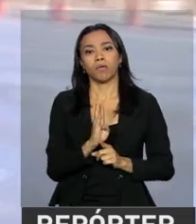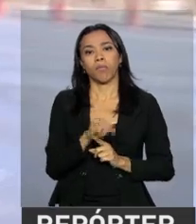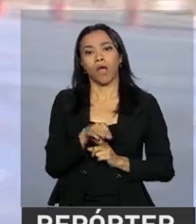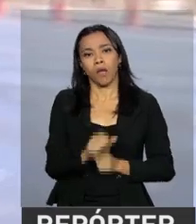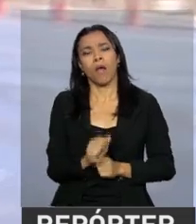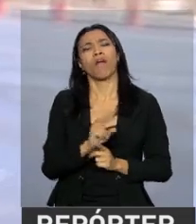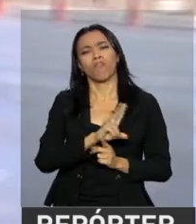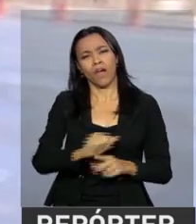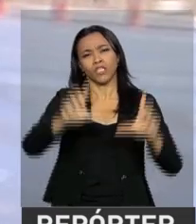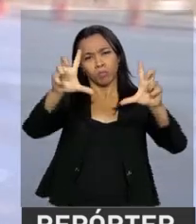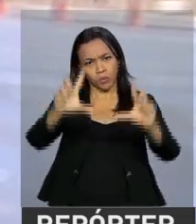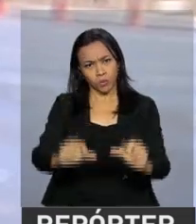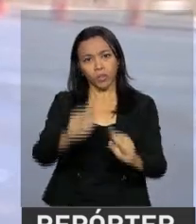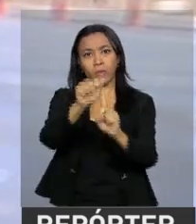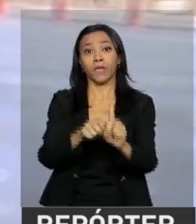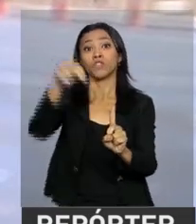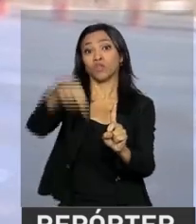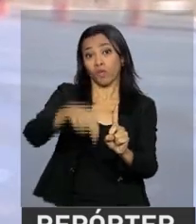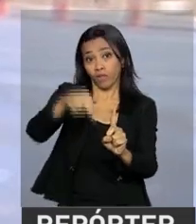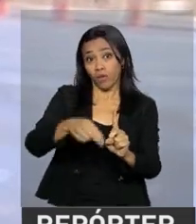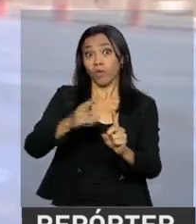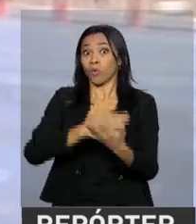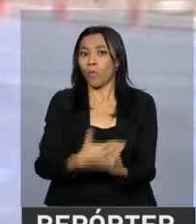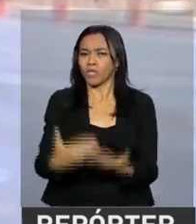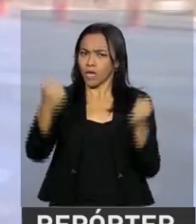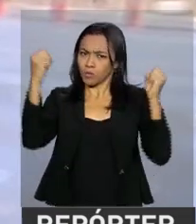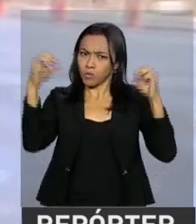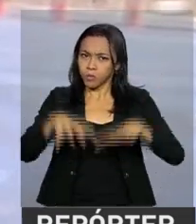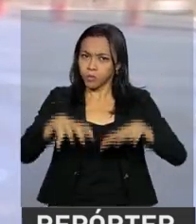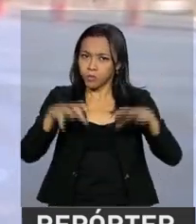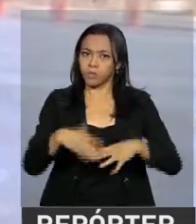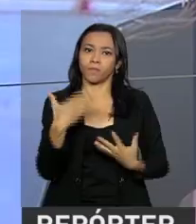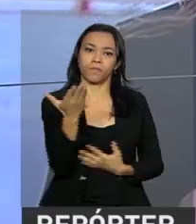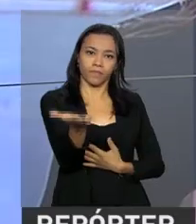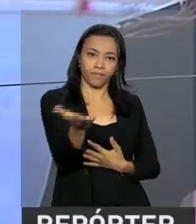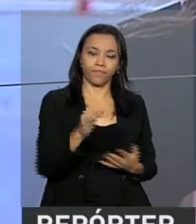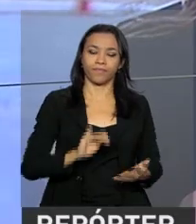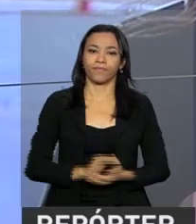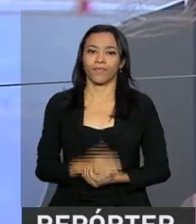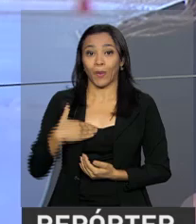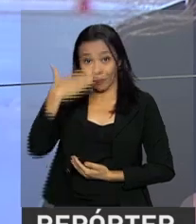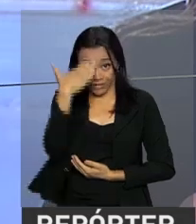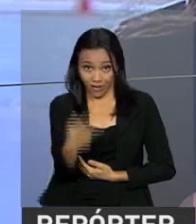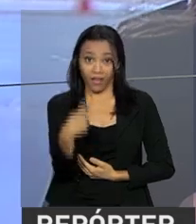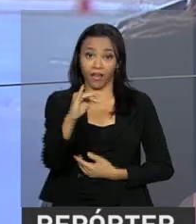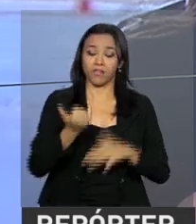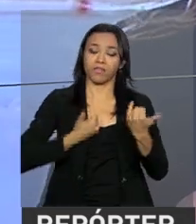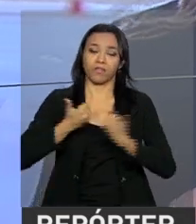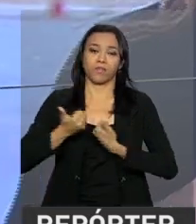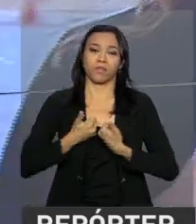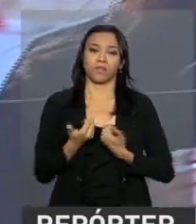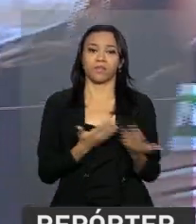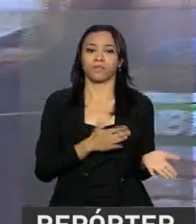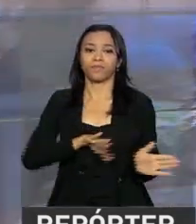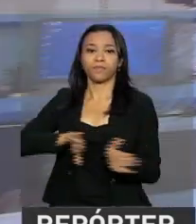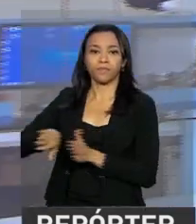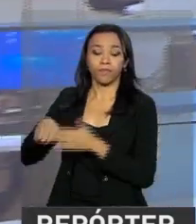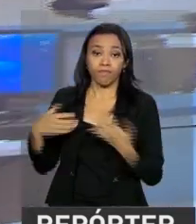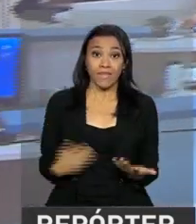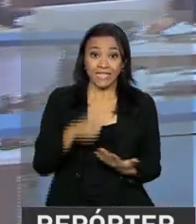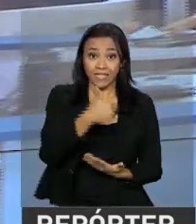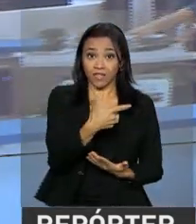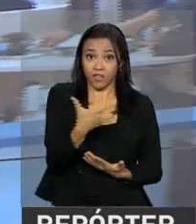devem diminuir em novembro com o aumento das chuvas. É com você, Leandro. Obrigado, Natália, pelas suas informações. E os